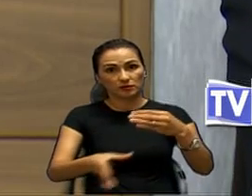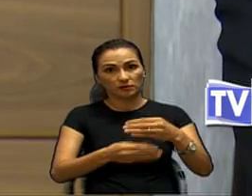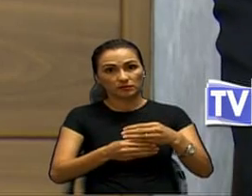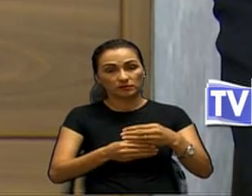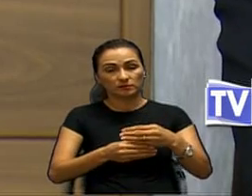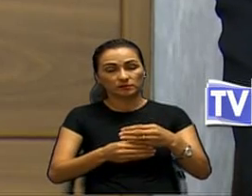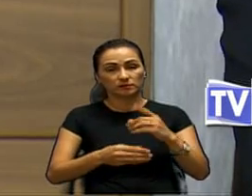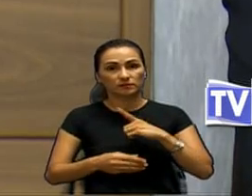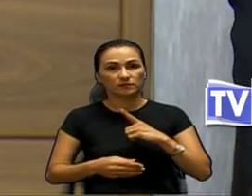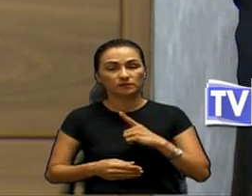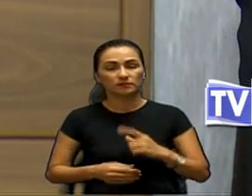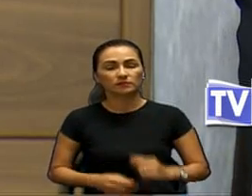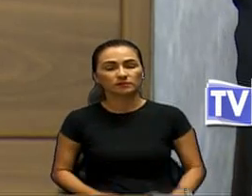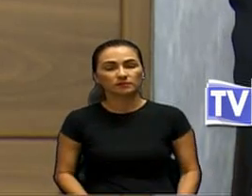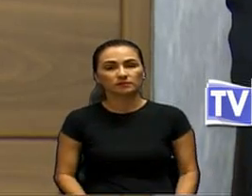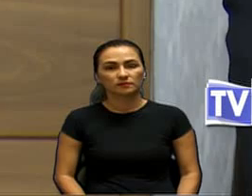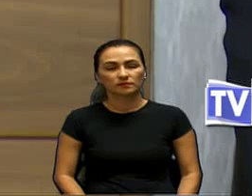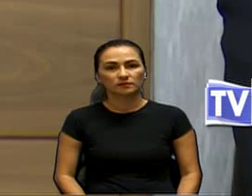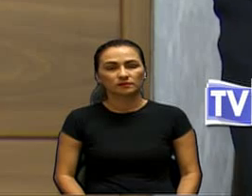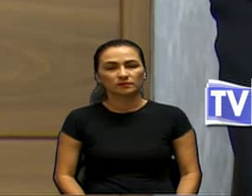Justiça. Comissão de Justiça. Qual que é a emenda?